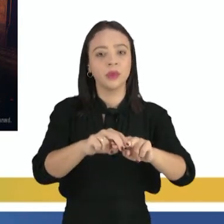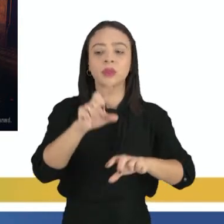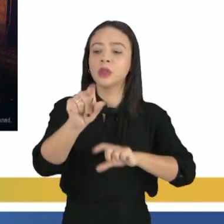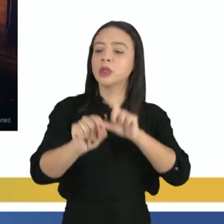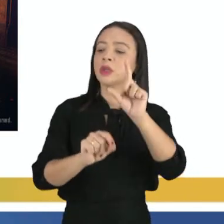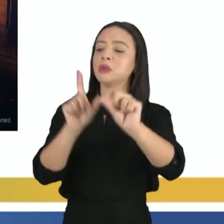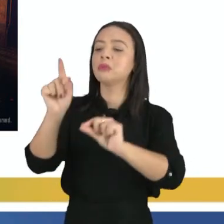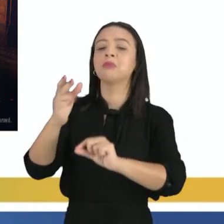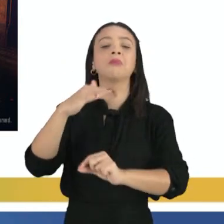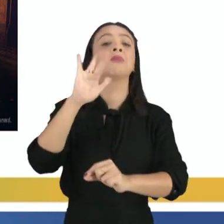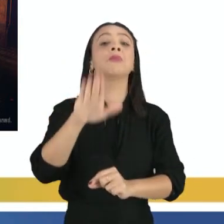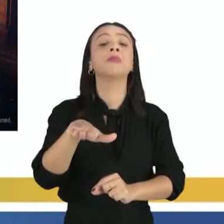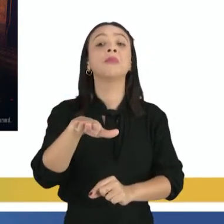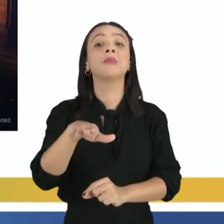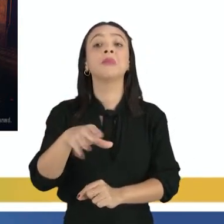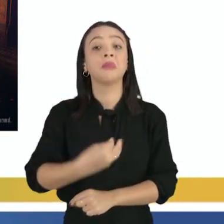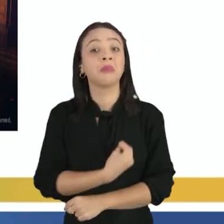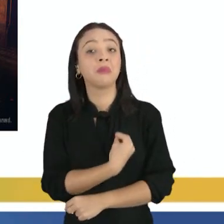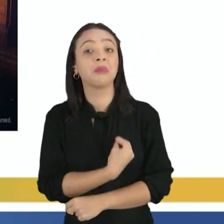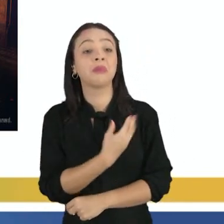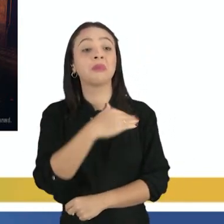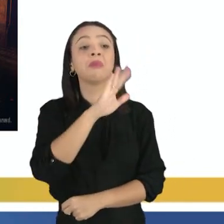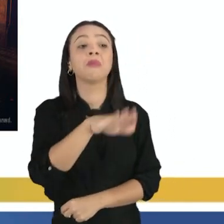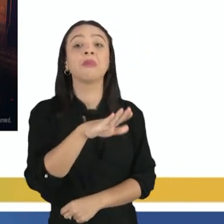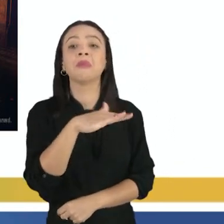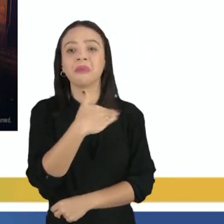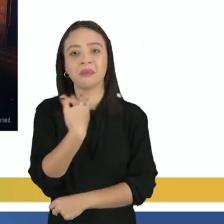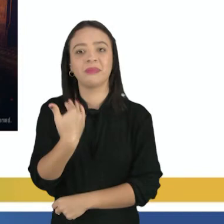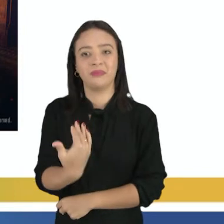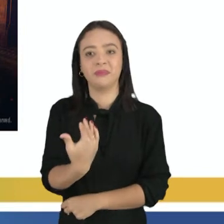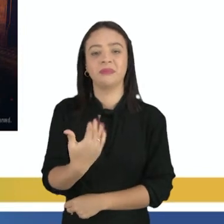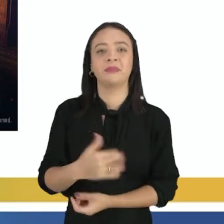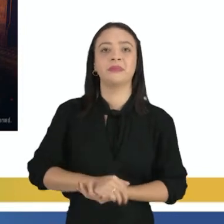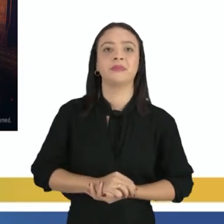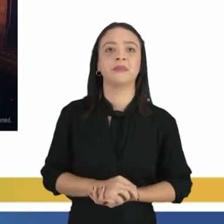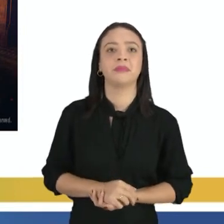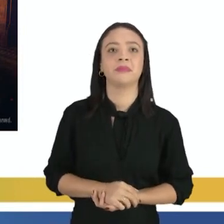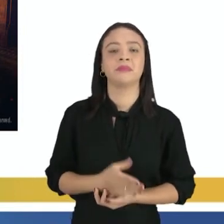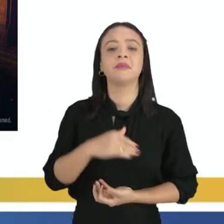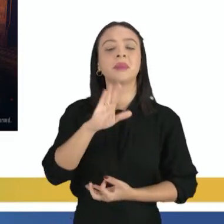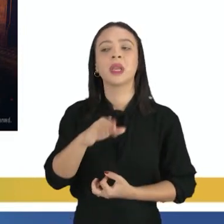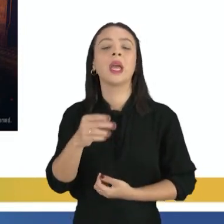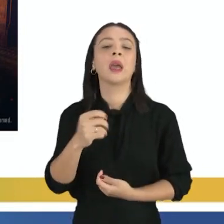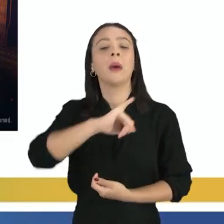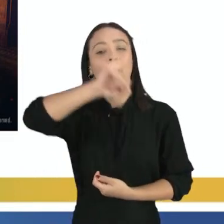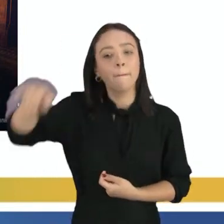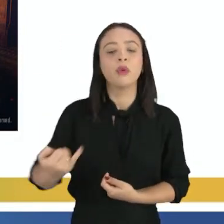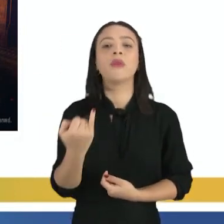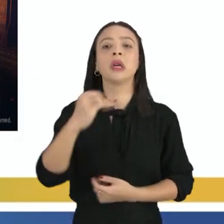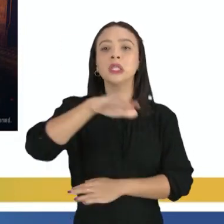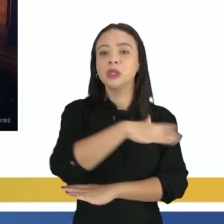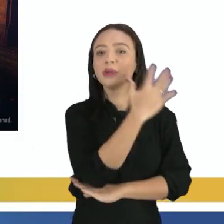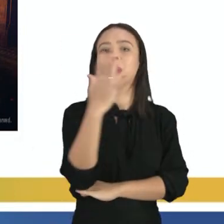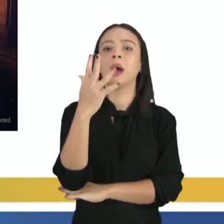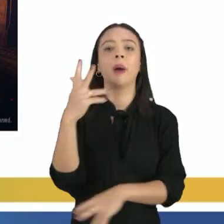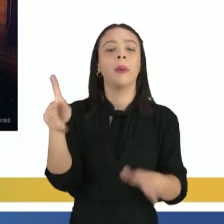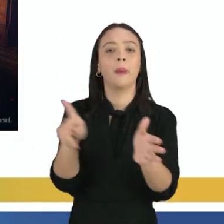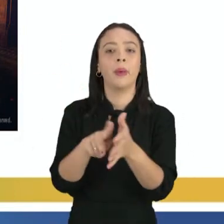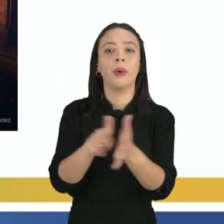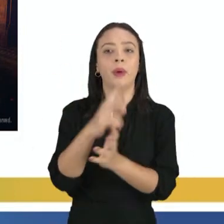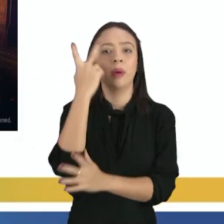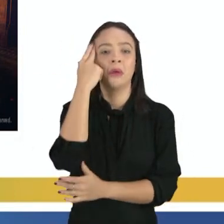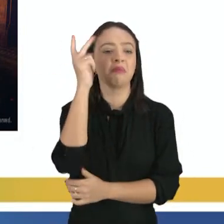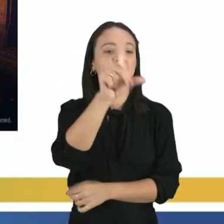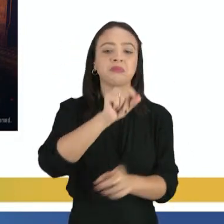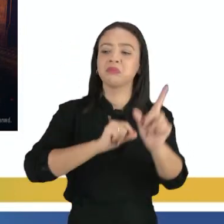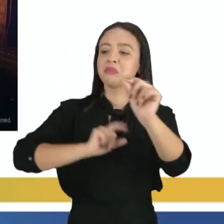para escolher quem iria usufruir dos recursos naturais de uma maneira que aleatória,